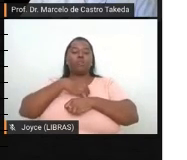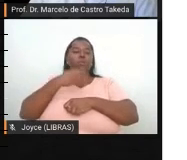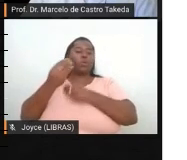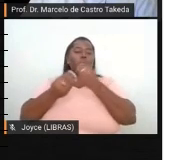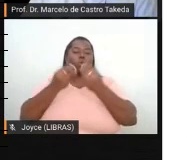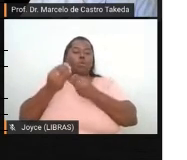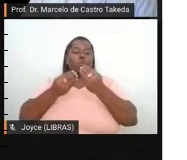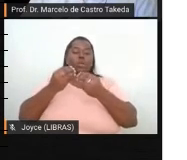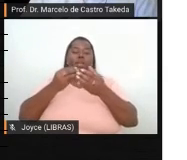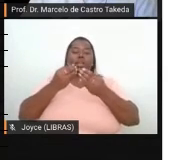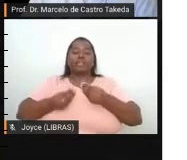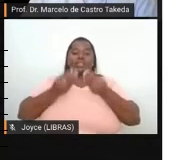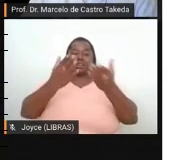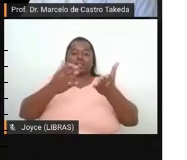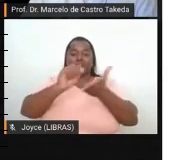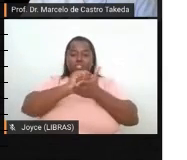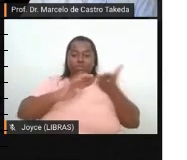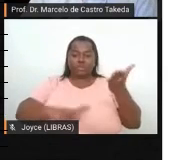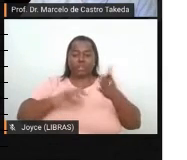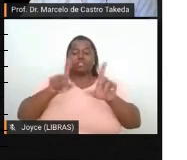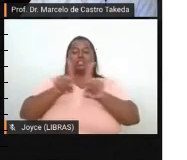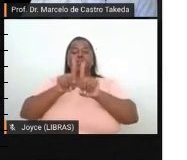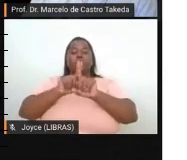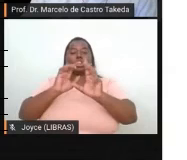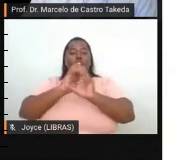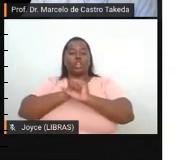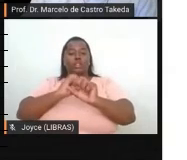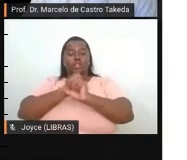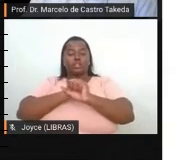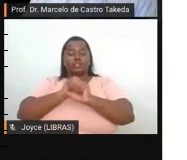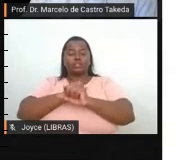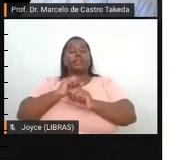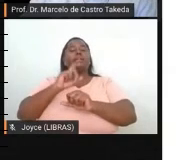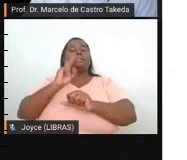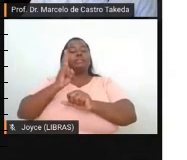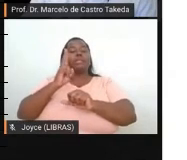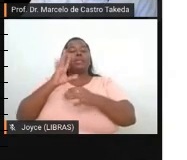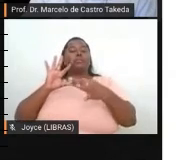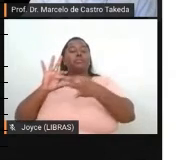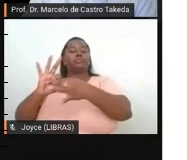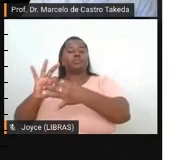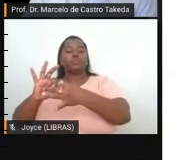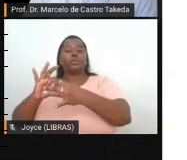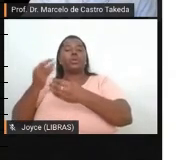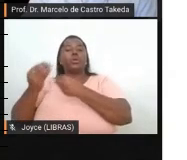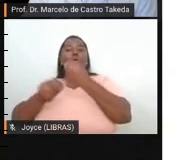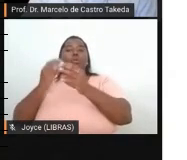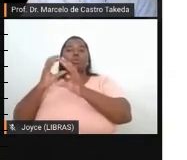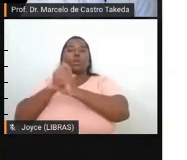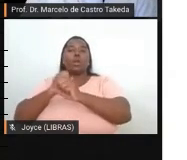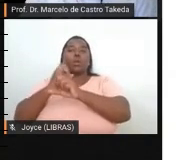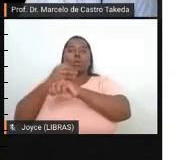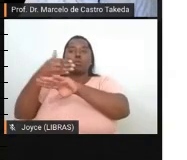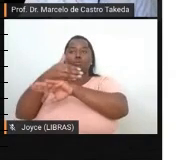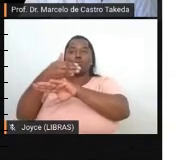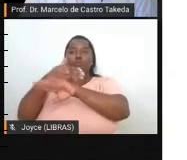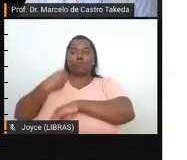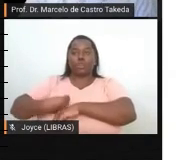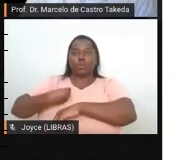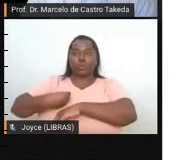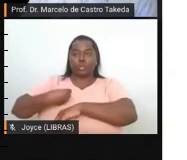ao cálculo da frequência. Tá? Não dá para a gente passar isso daqui, mas talvez a SEAD, a Marildo deve estar por